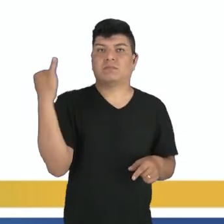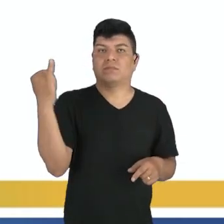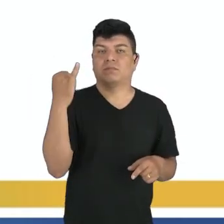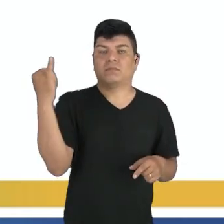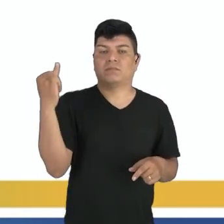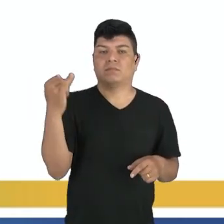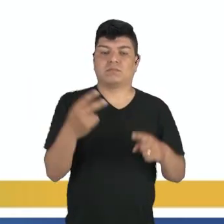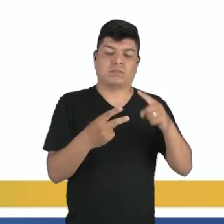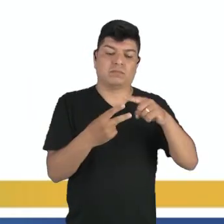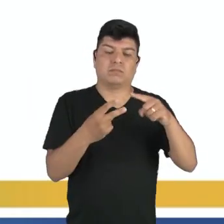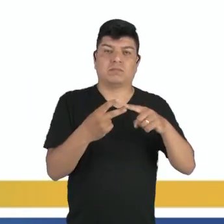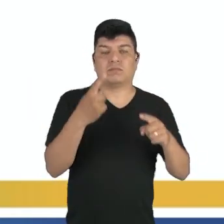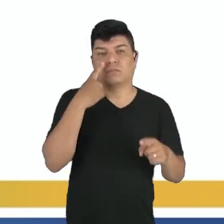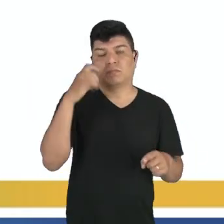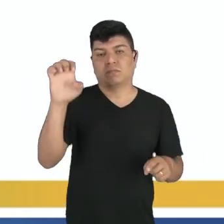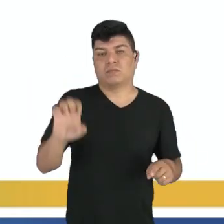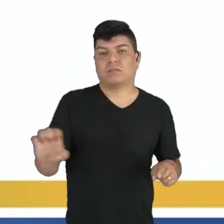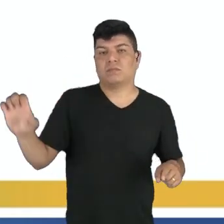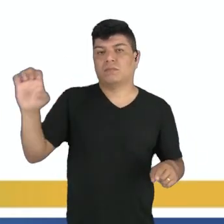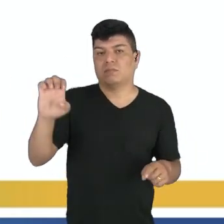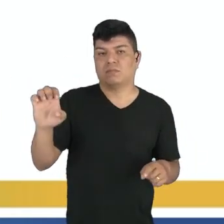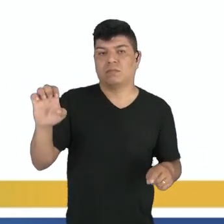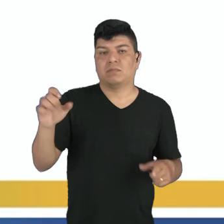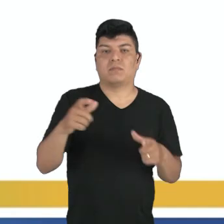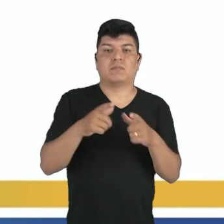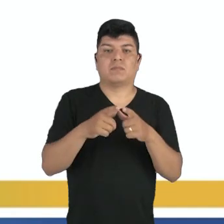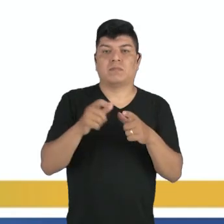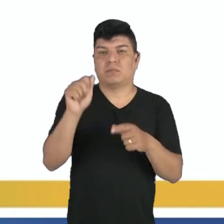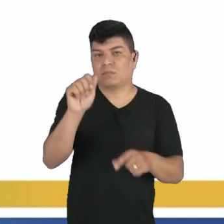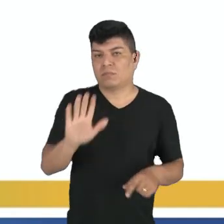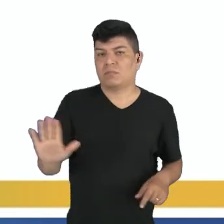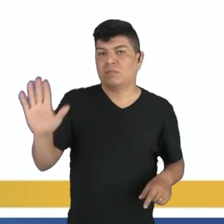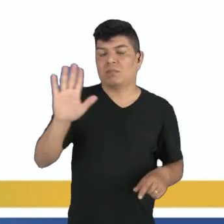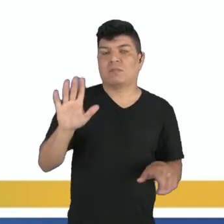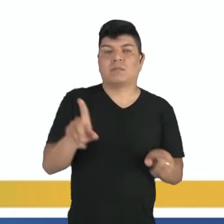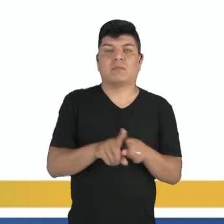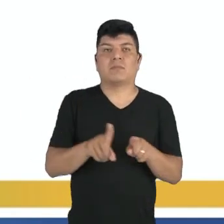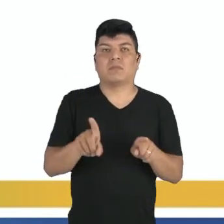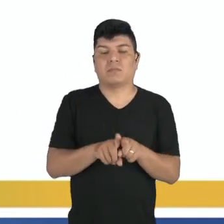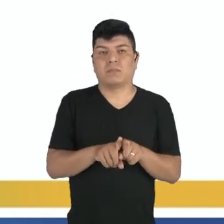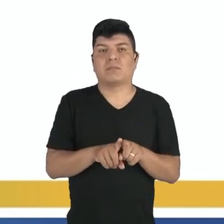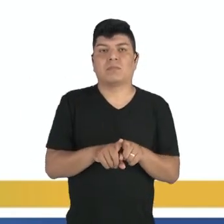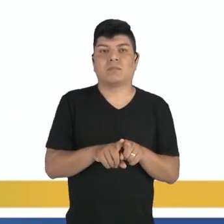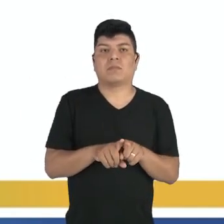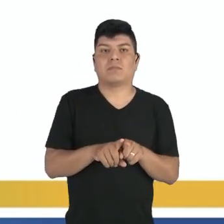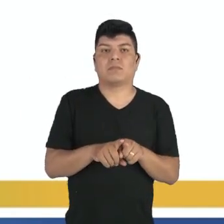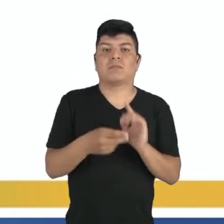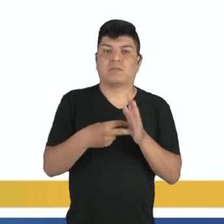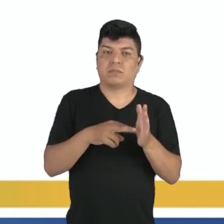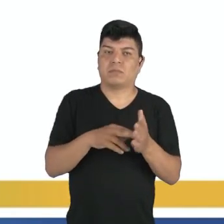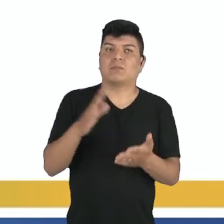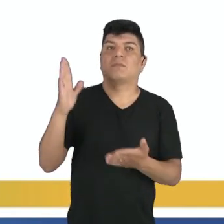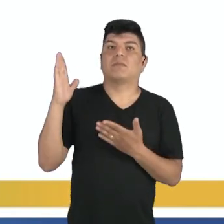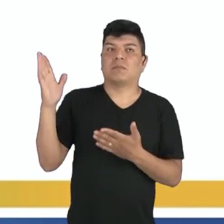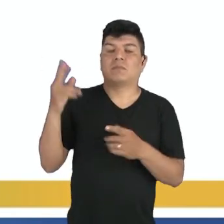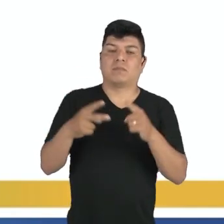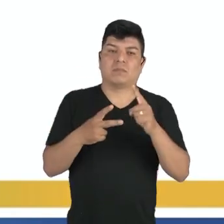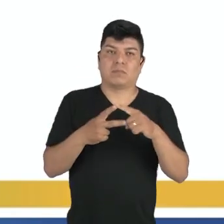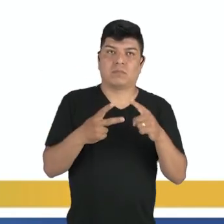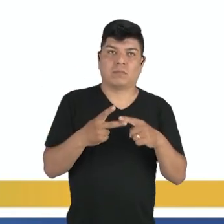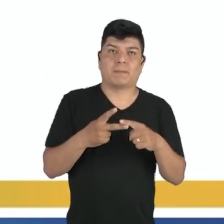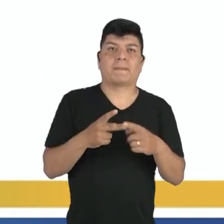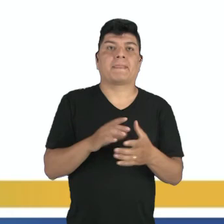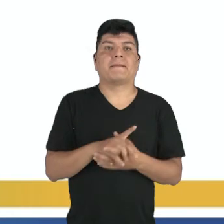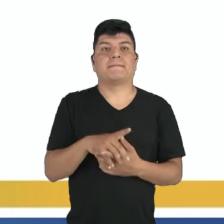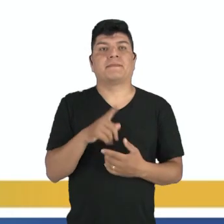dos dois que nós vimos tanto e como da Ásia ela tá aí no índice bastante significativo em relação aos